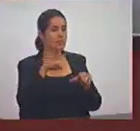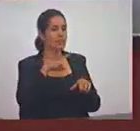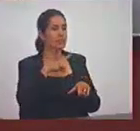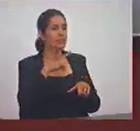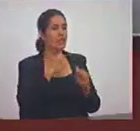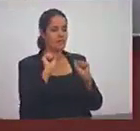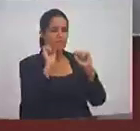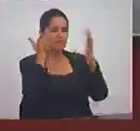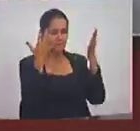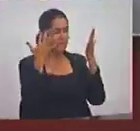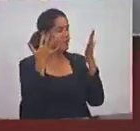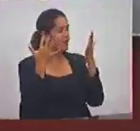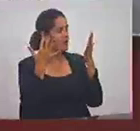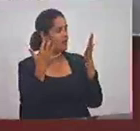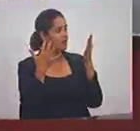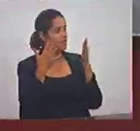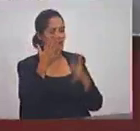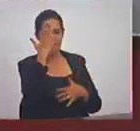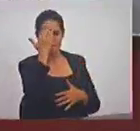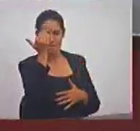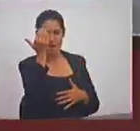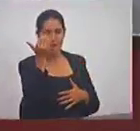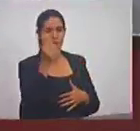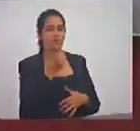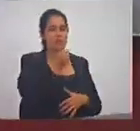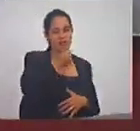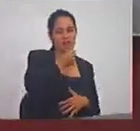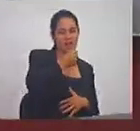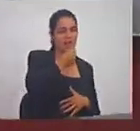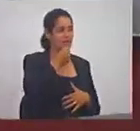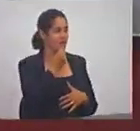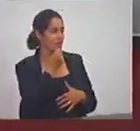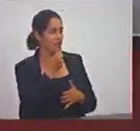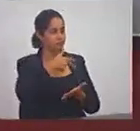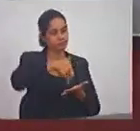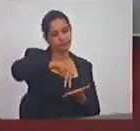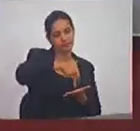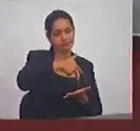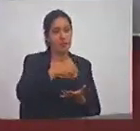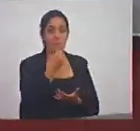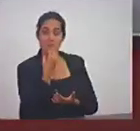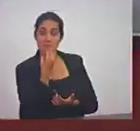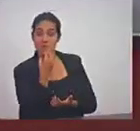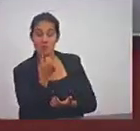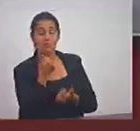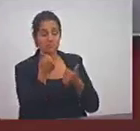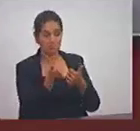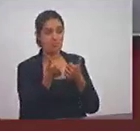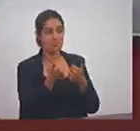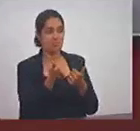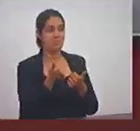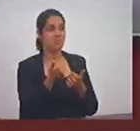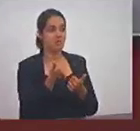de participar, todos que nós conversamos, adorou esse show. Então, parabéns para a diretoria do Açari, no nome do